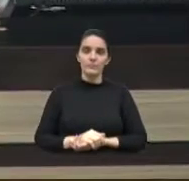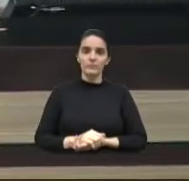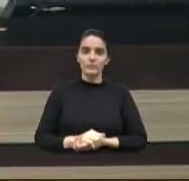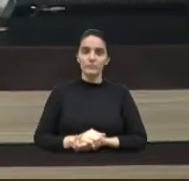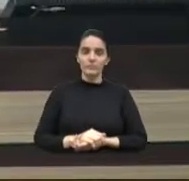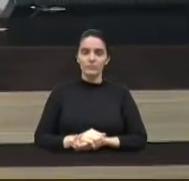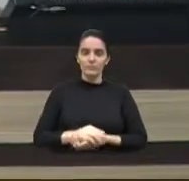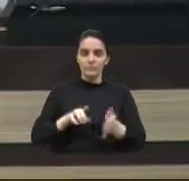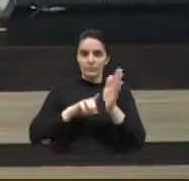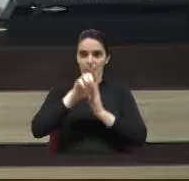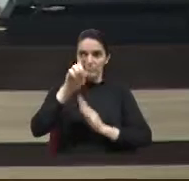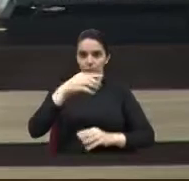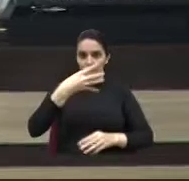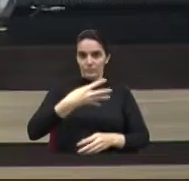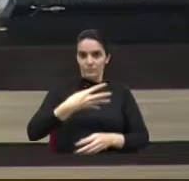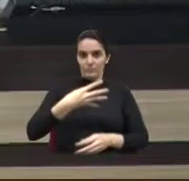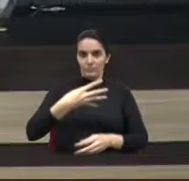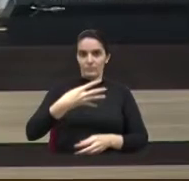Requerimento número